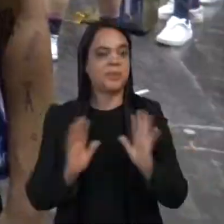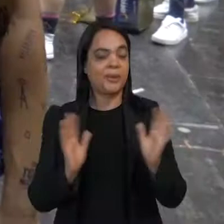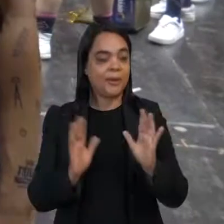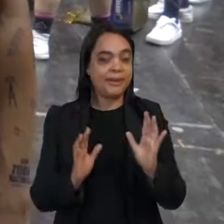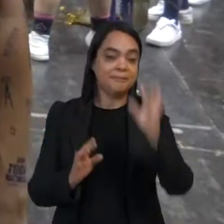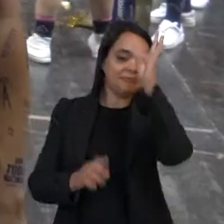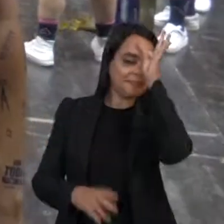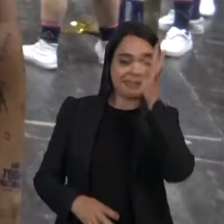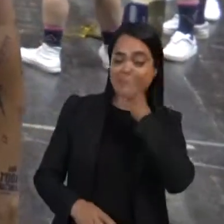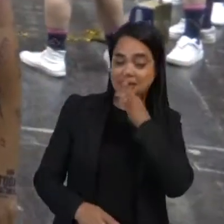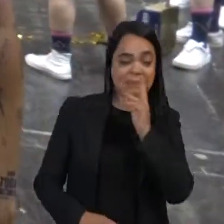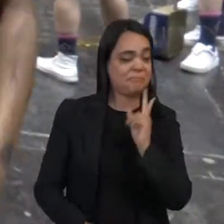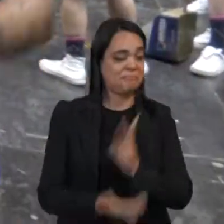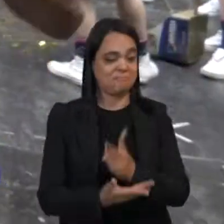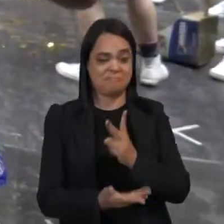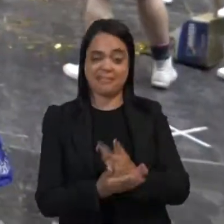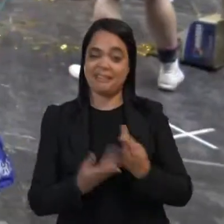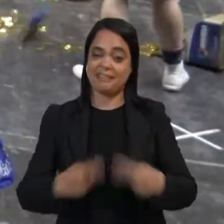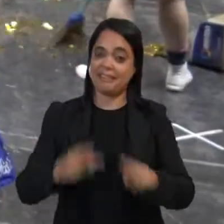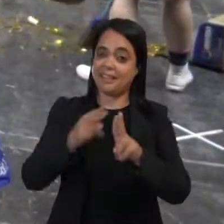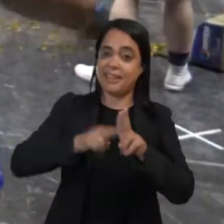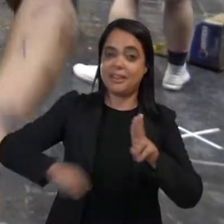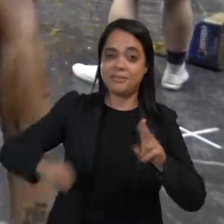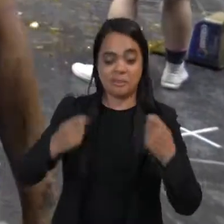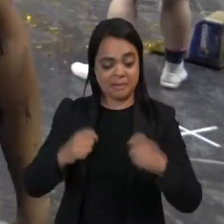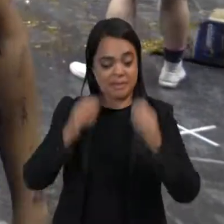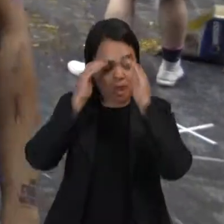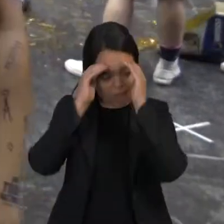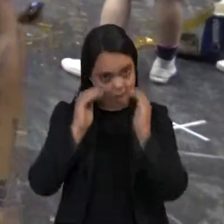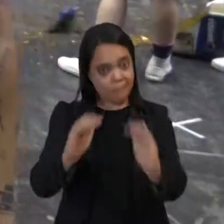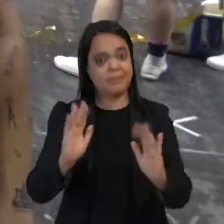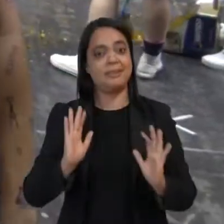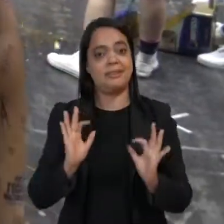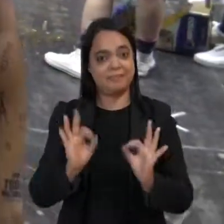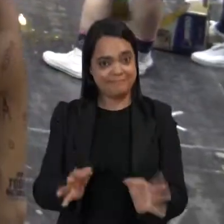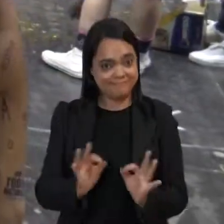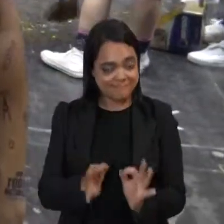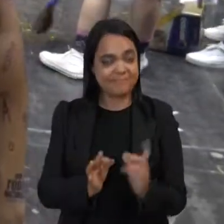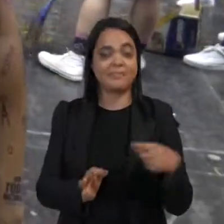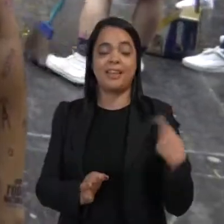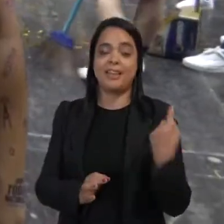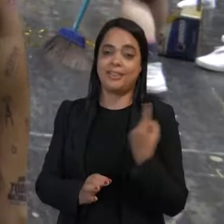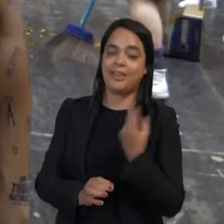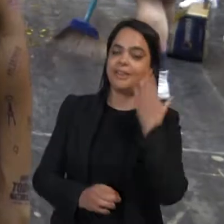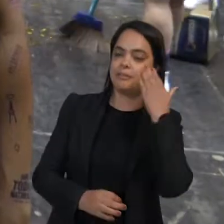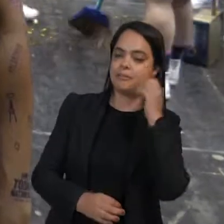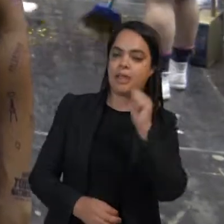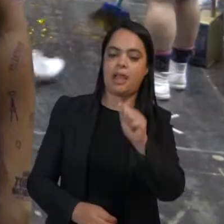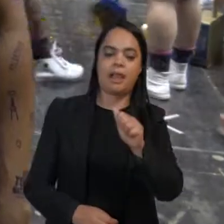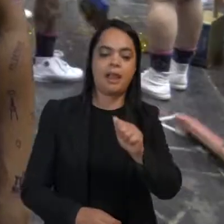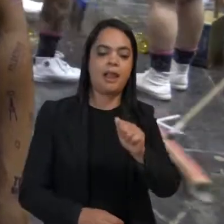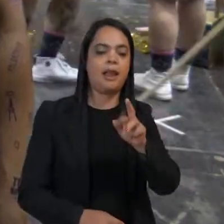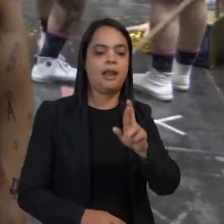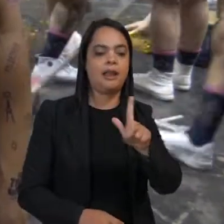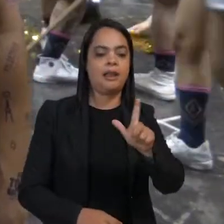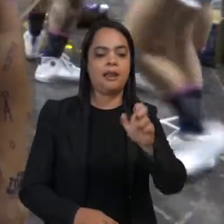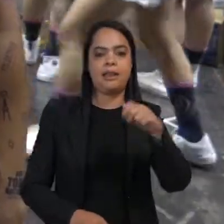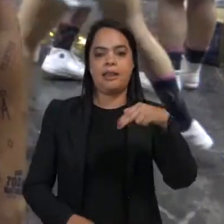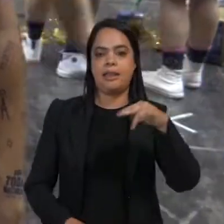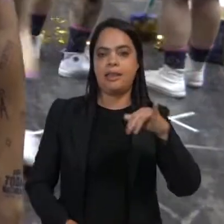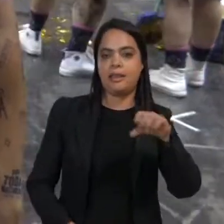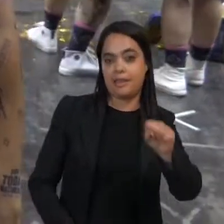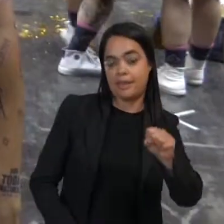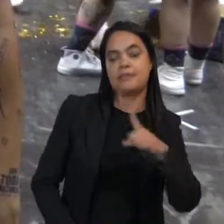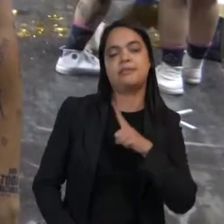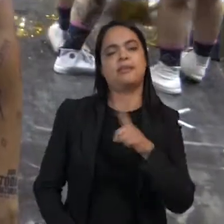Olha, gente, tradição é tradição aqui na UFO e tem que seguir a regra, né? E claro que a Arlequim trouxe o seu novo mascote